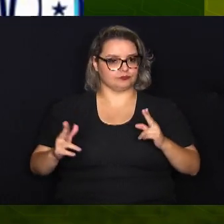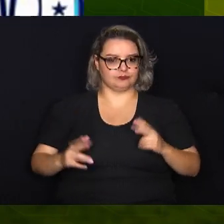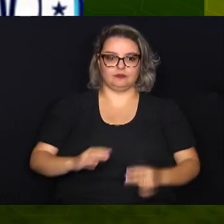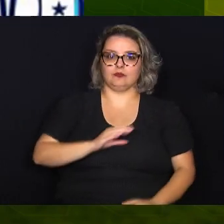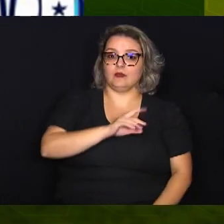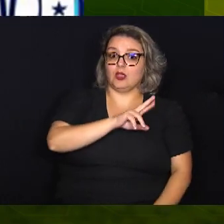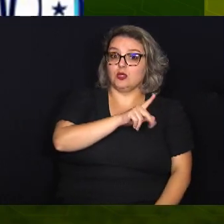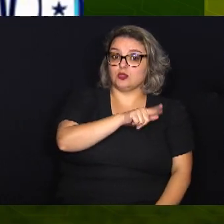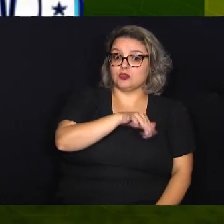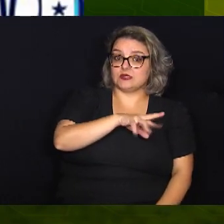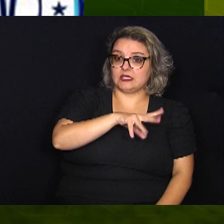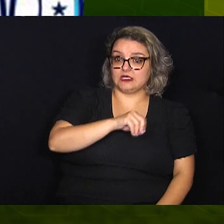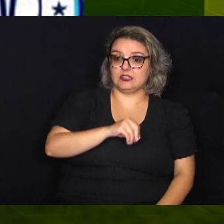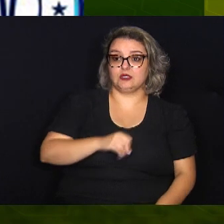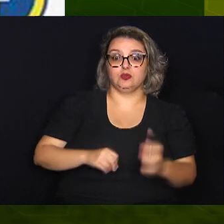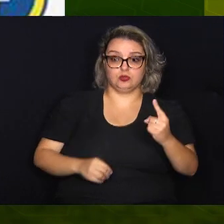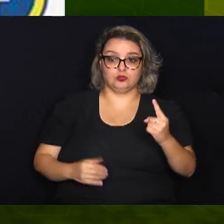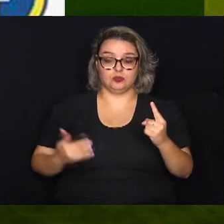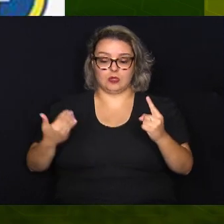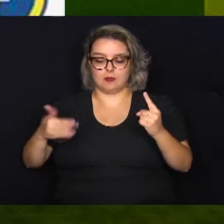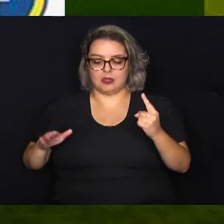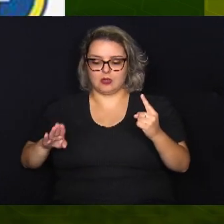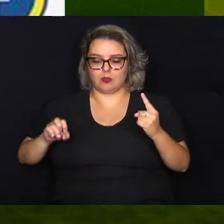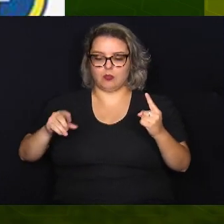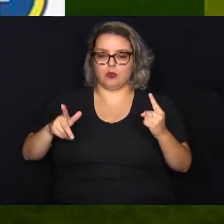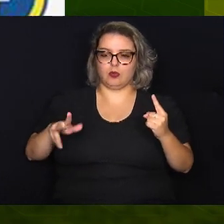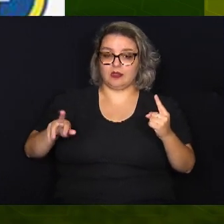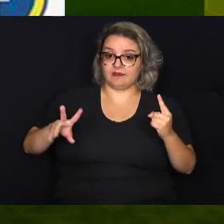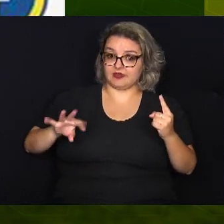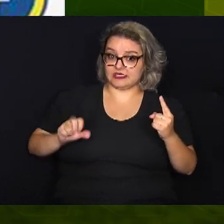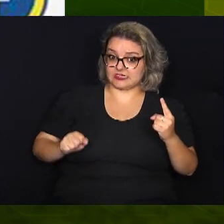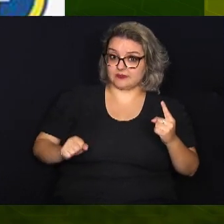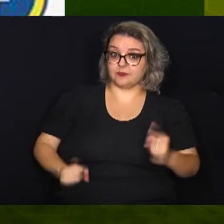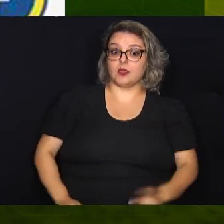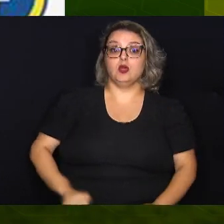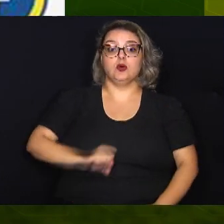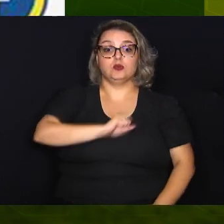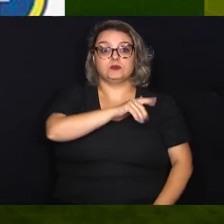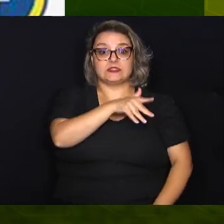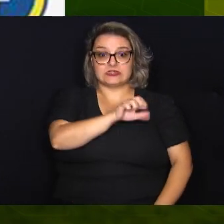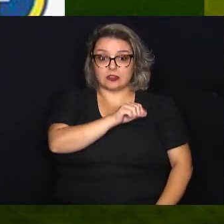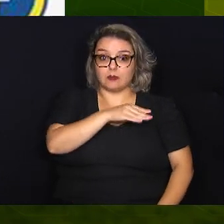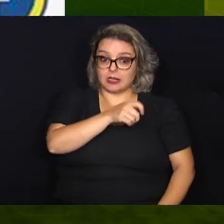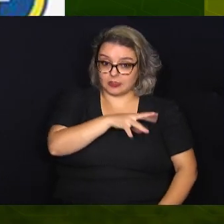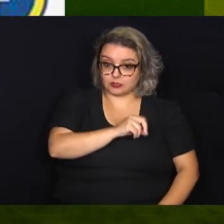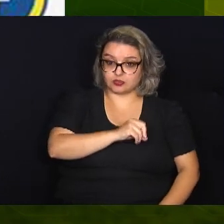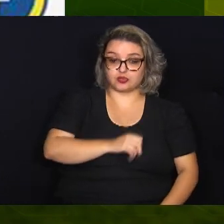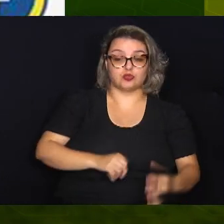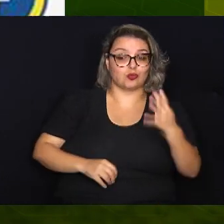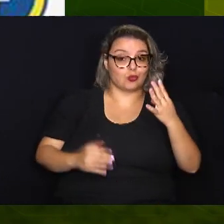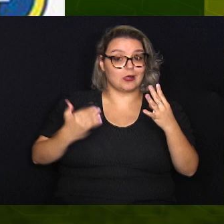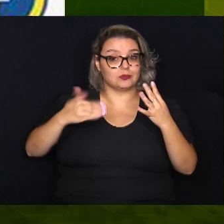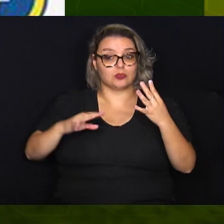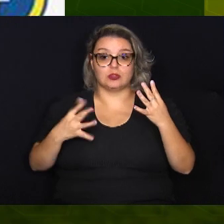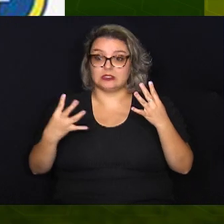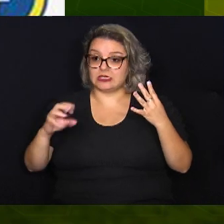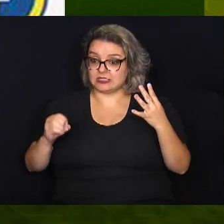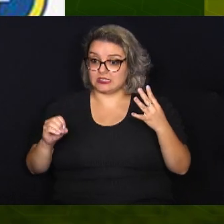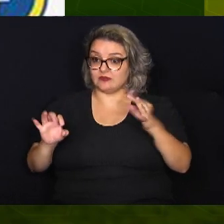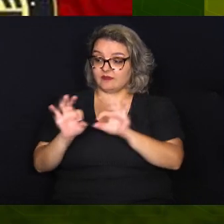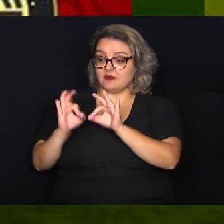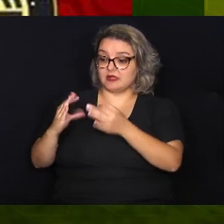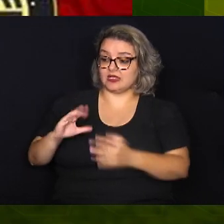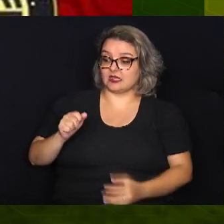Cruzeirinho derrotou o Vila Boa Vista. Já o Atlético São Marcos Só Moleques goleou por 4-0 Família Campo